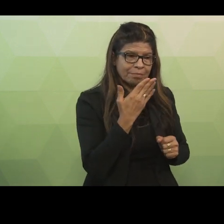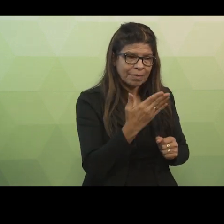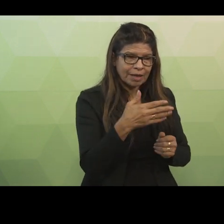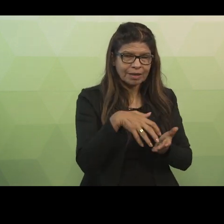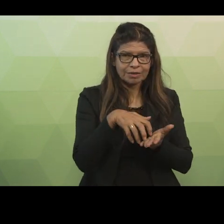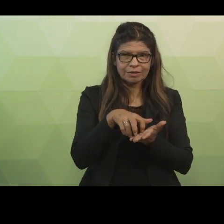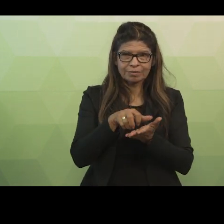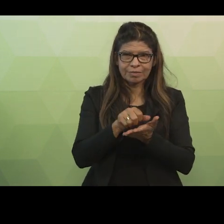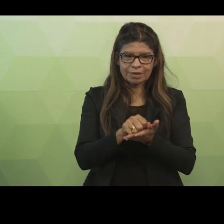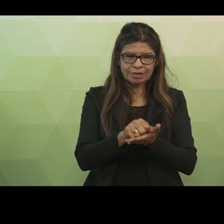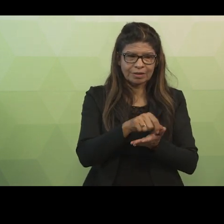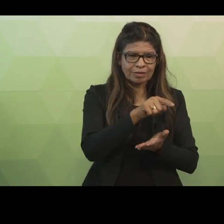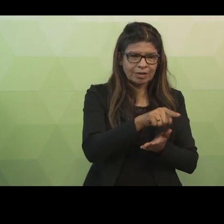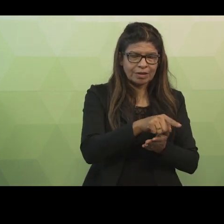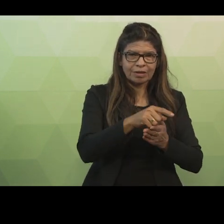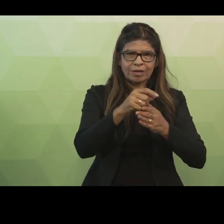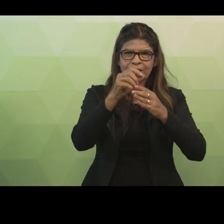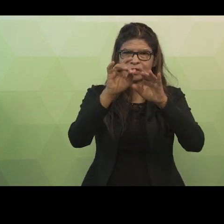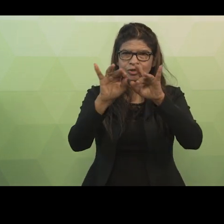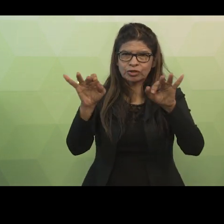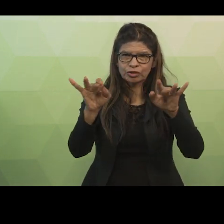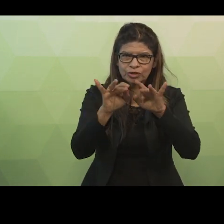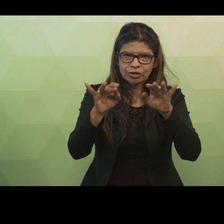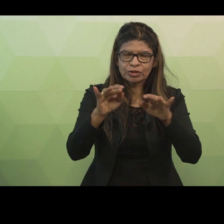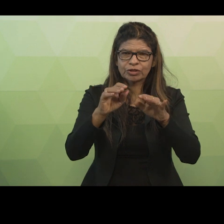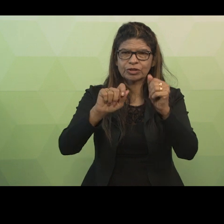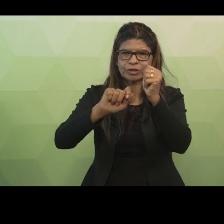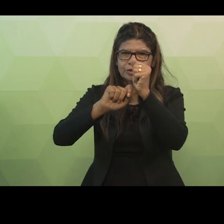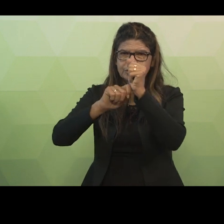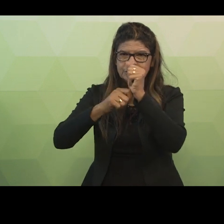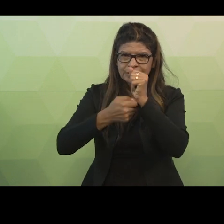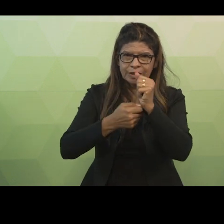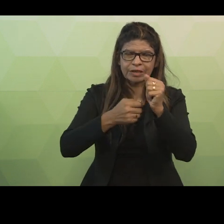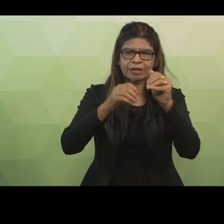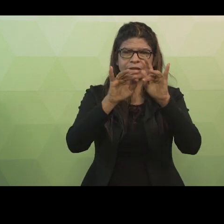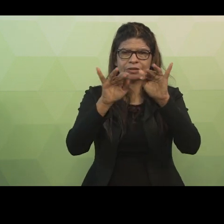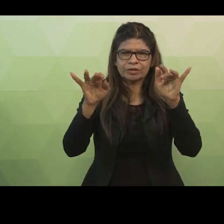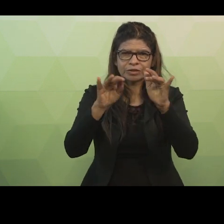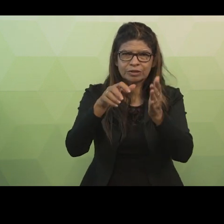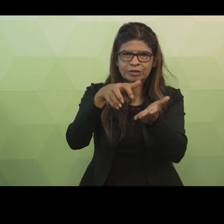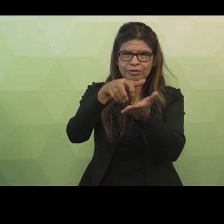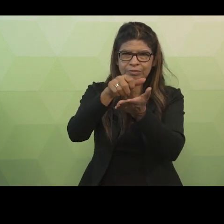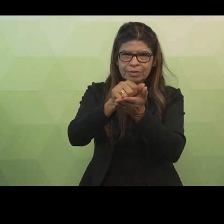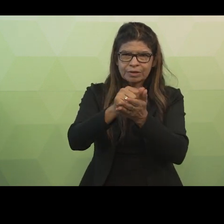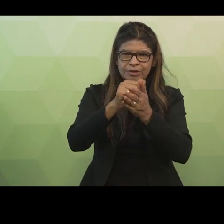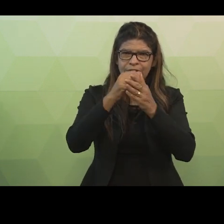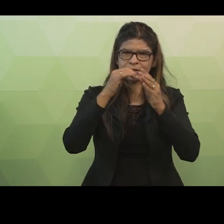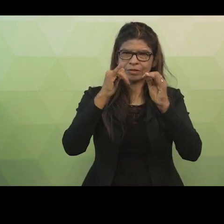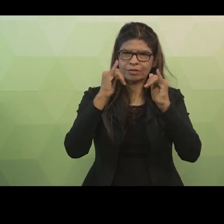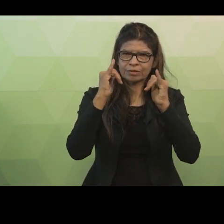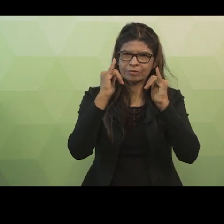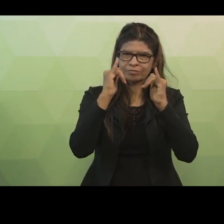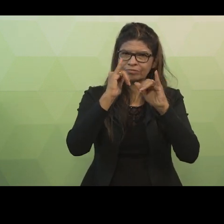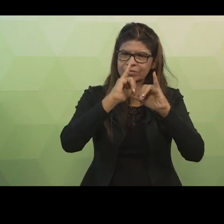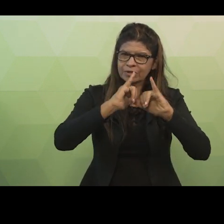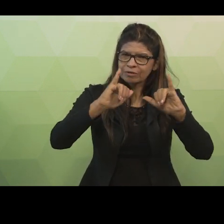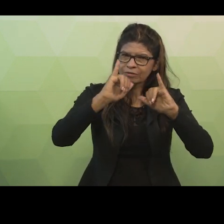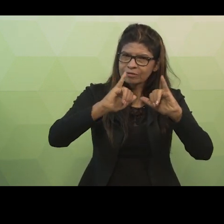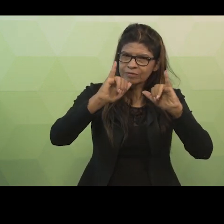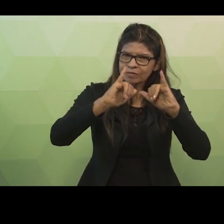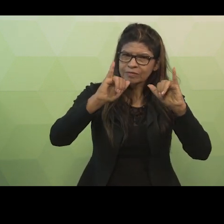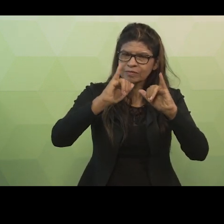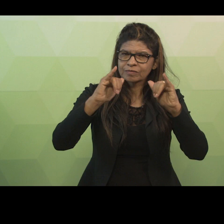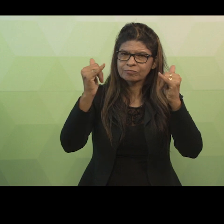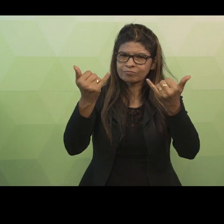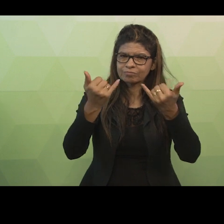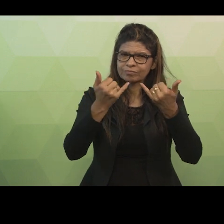interface do usuário, que irá enviar uma mensagem ao sistema para validar essas informações. Em seguida, o sistema